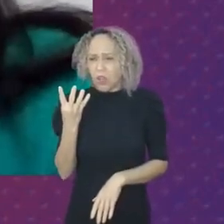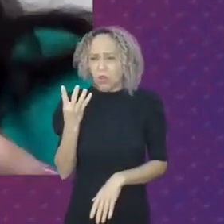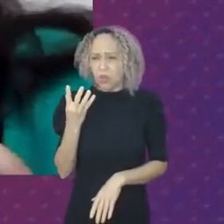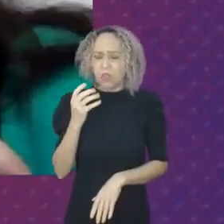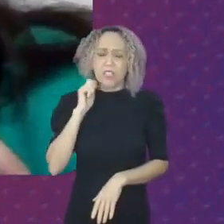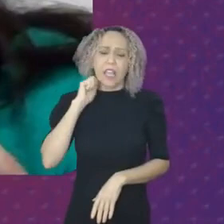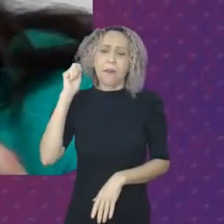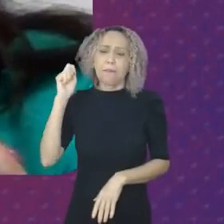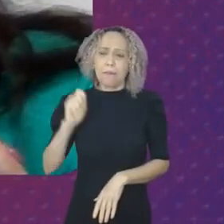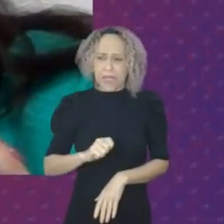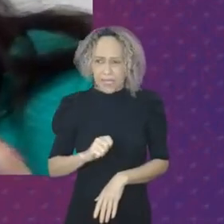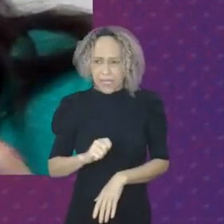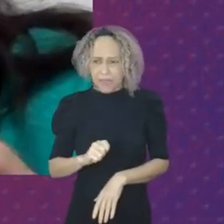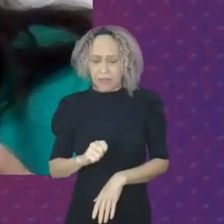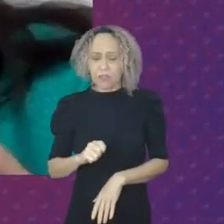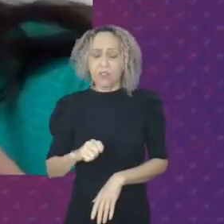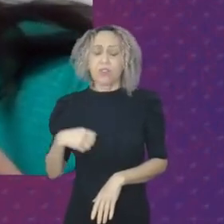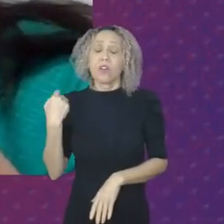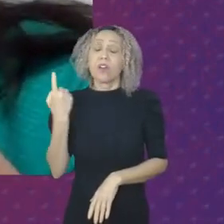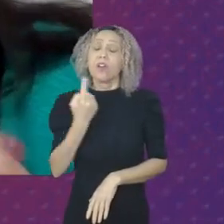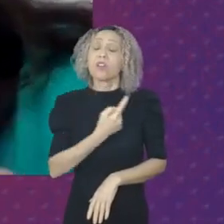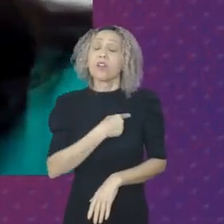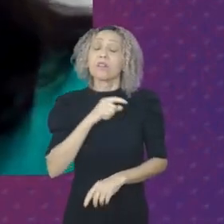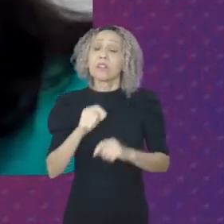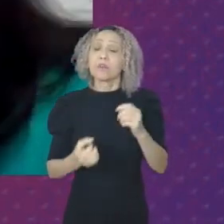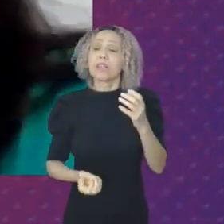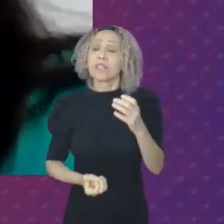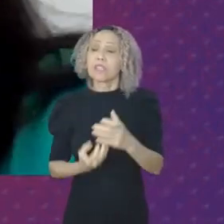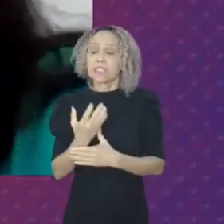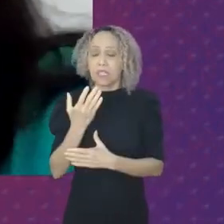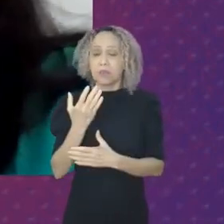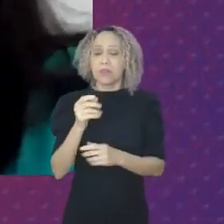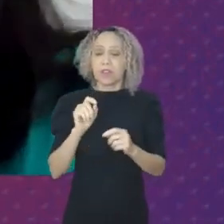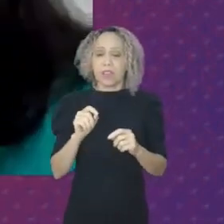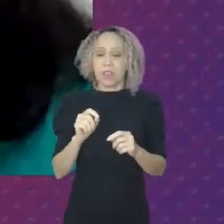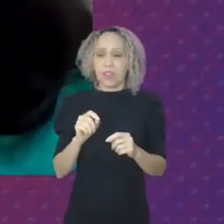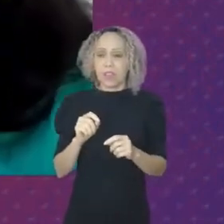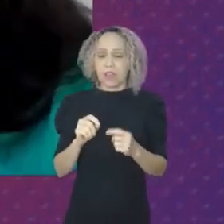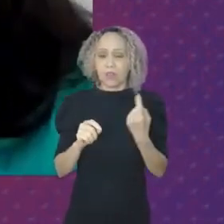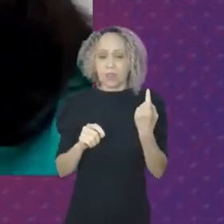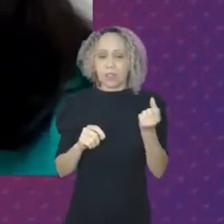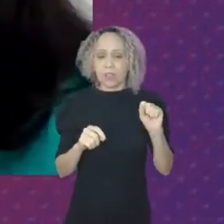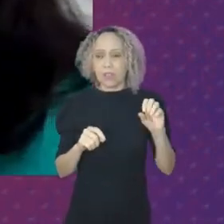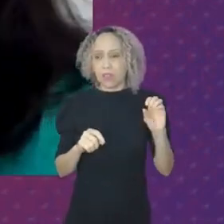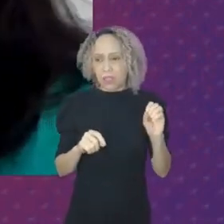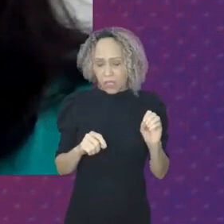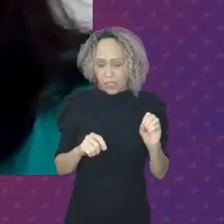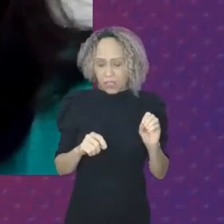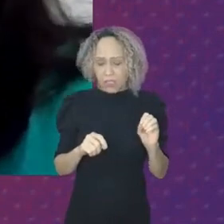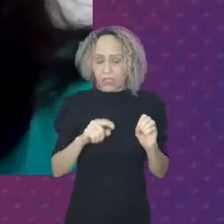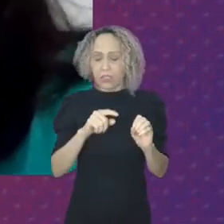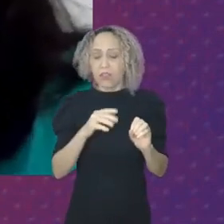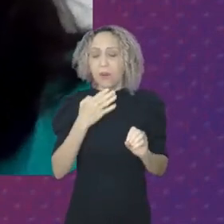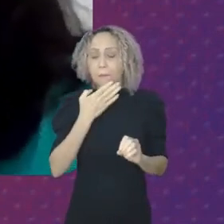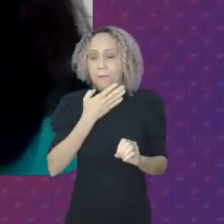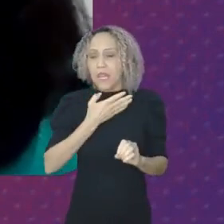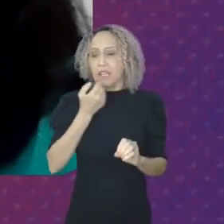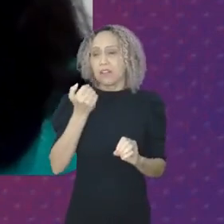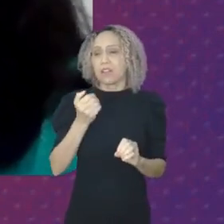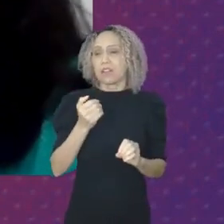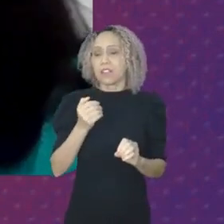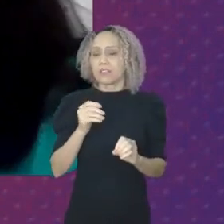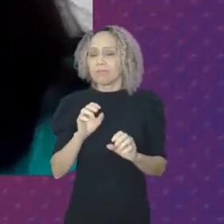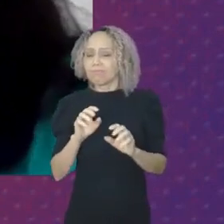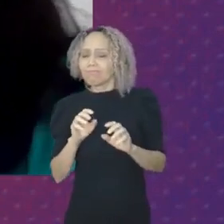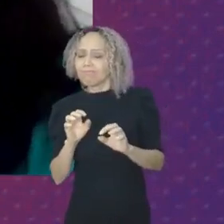ministra central, nós lançamos o canal do WhatsApp exclusivo do 180, que nós vamos melhorando,